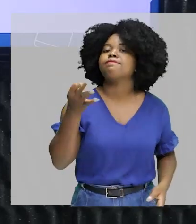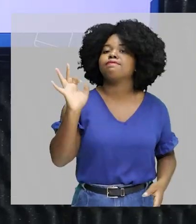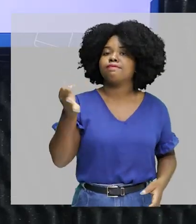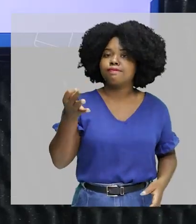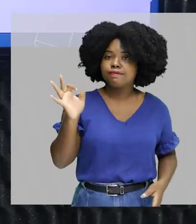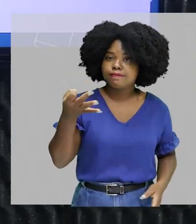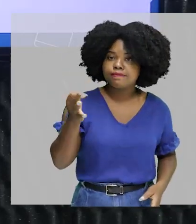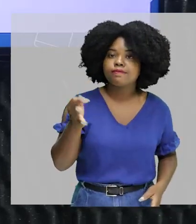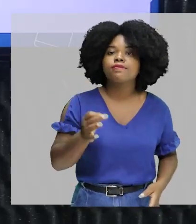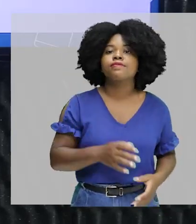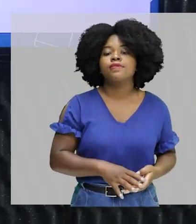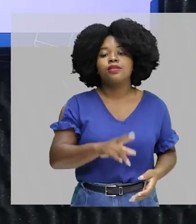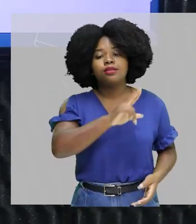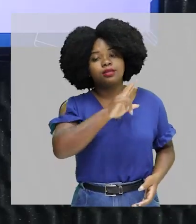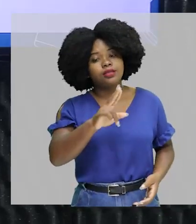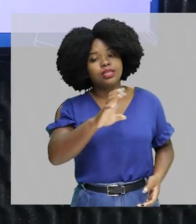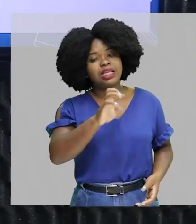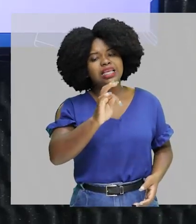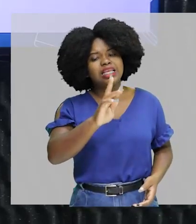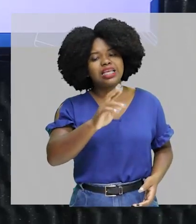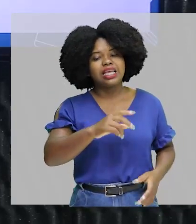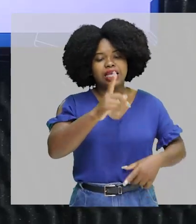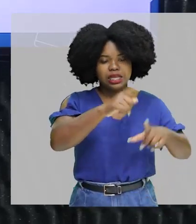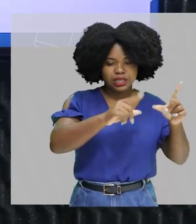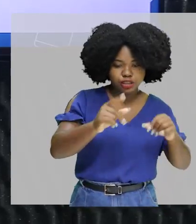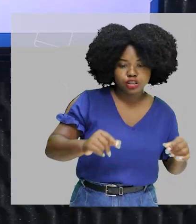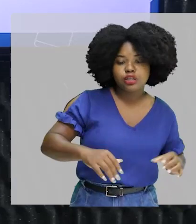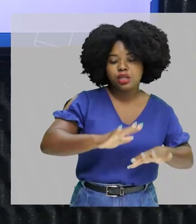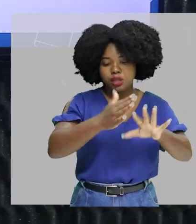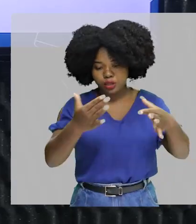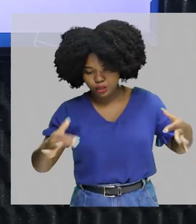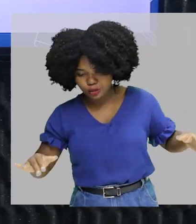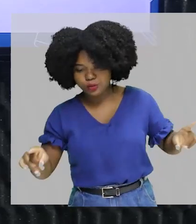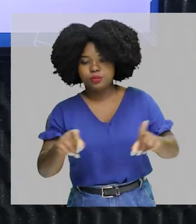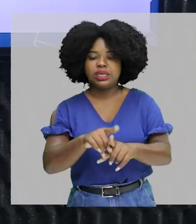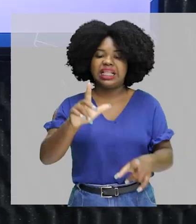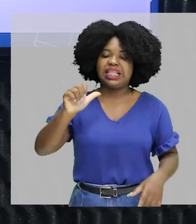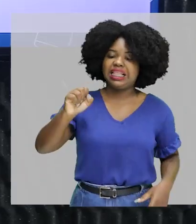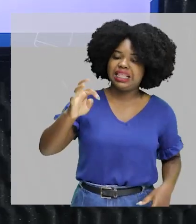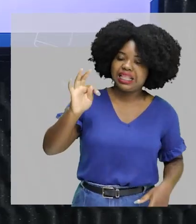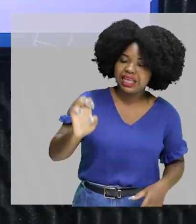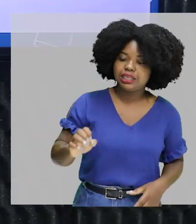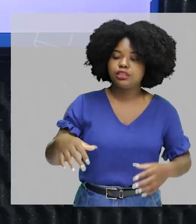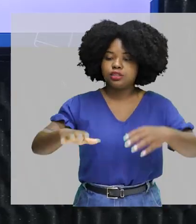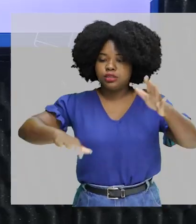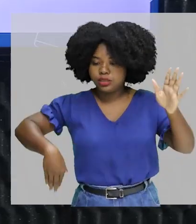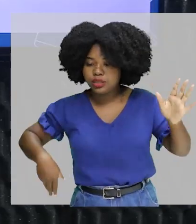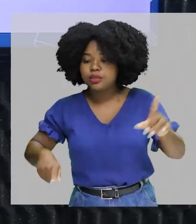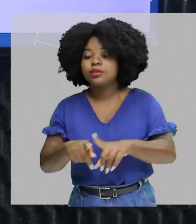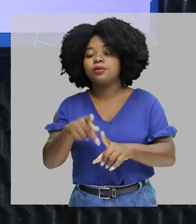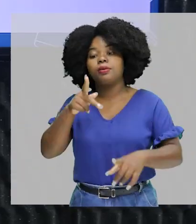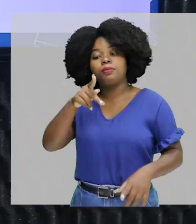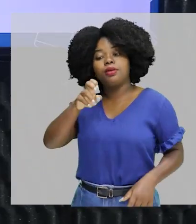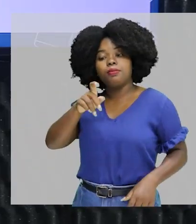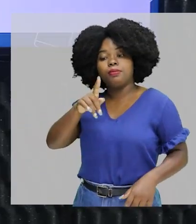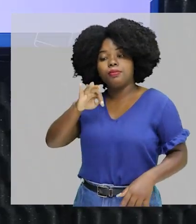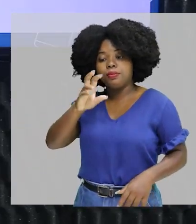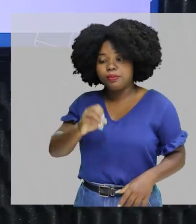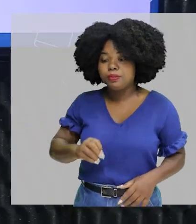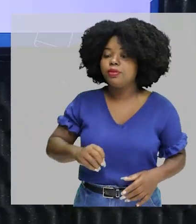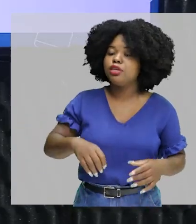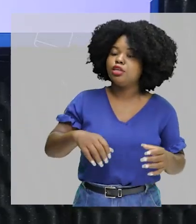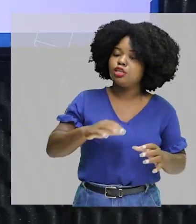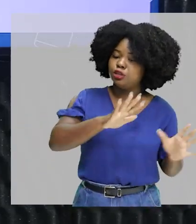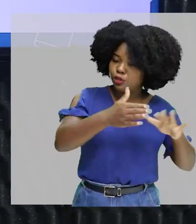tudo que tem lá no nome, ó, estrela do mar, bolacha da praia, pepino do mar, ouriço do mar, tudo que tem